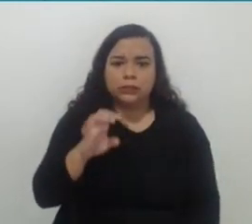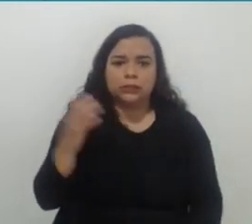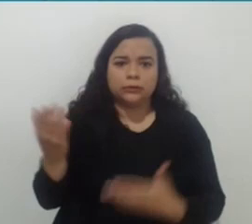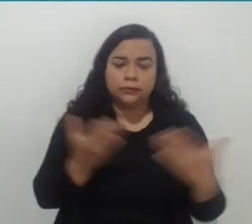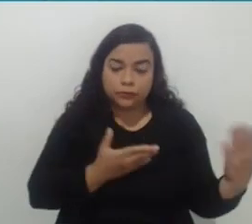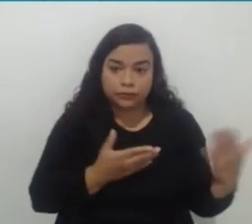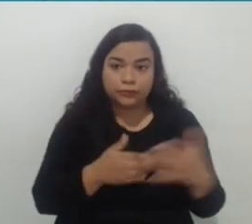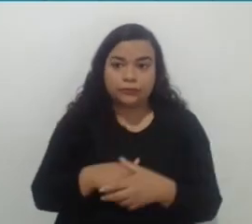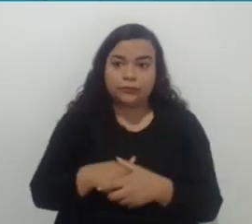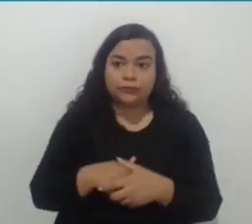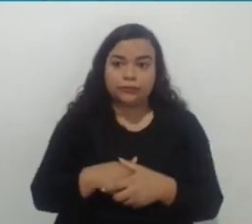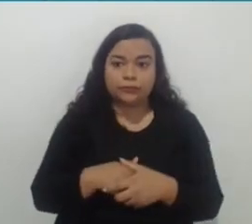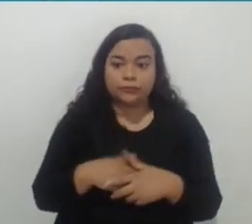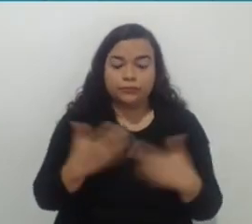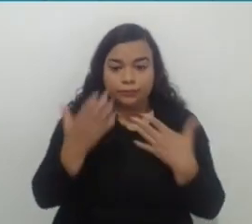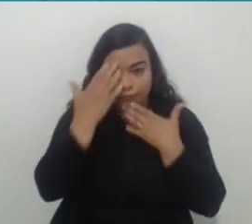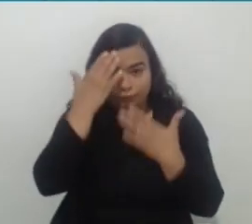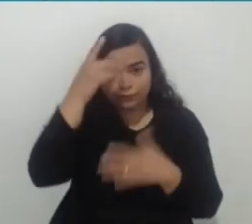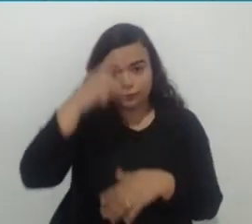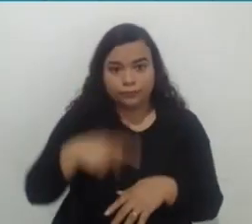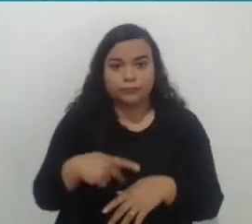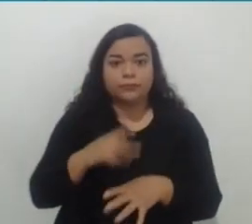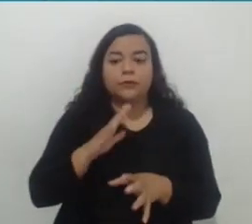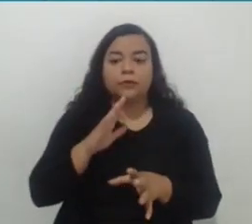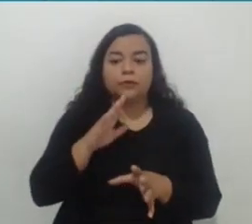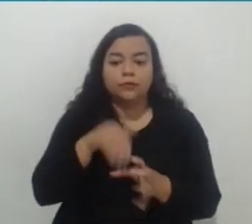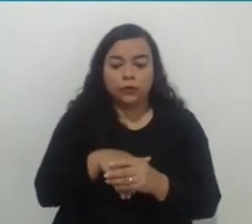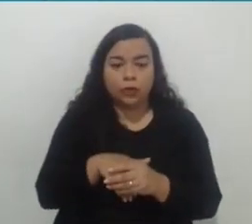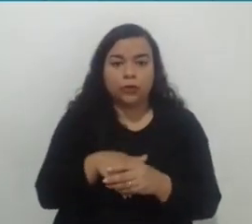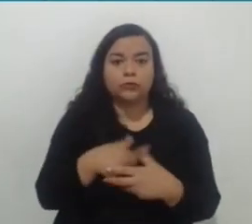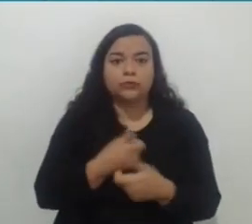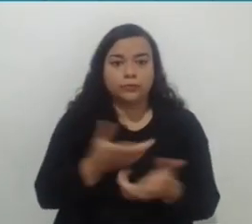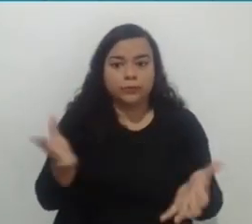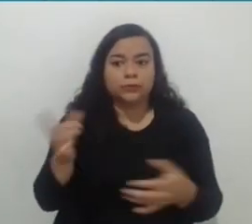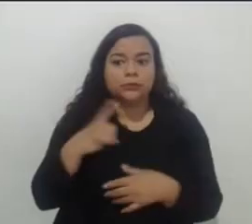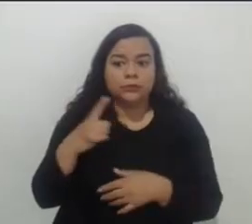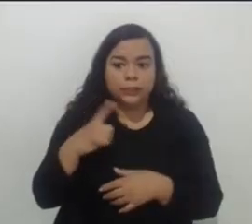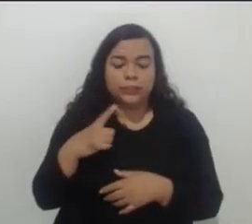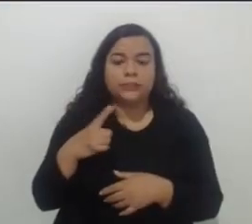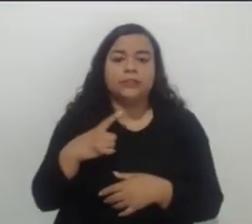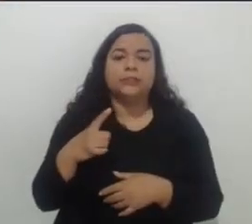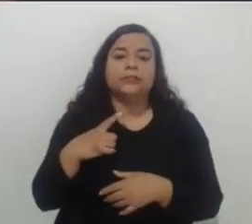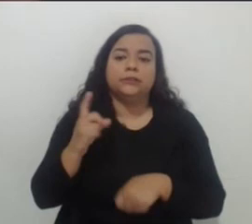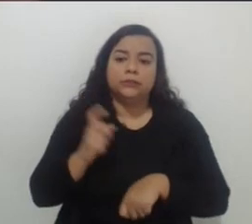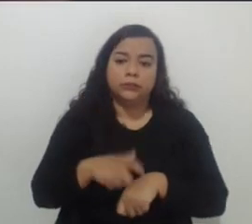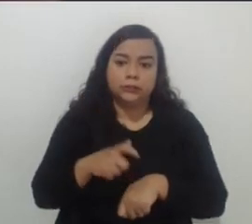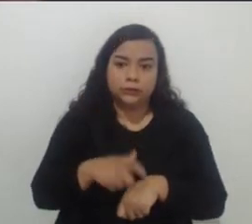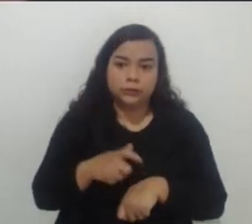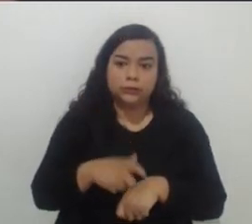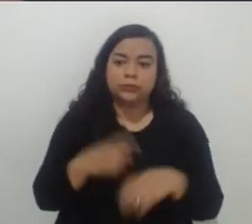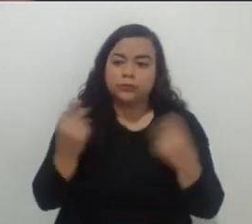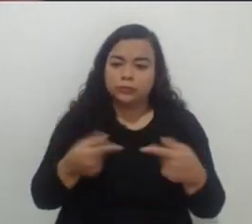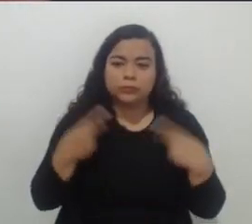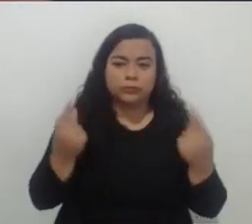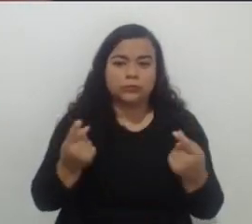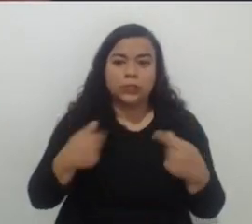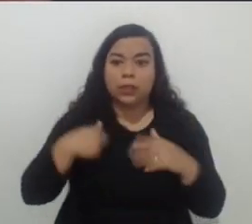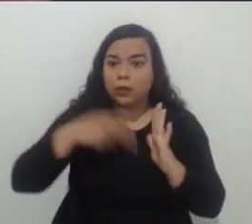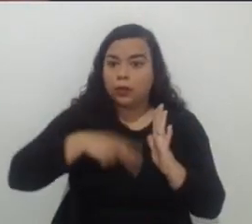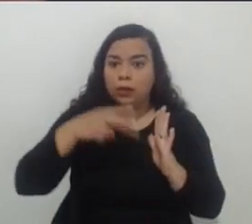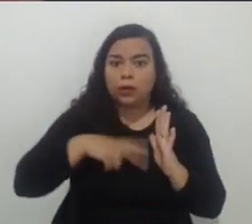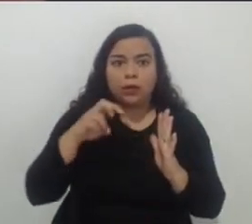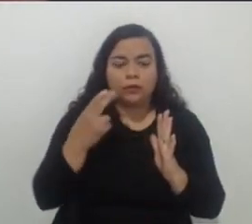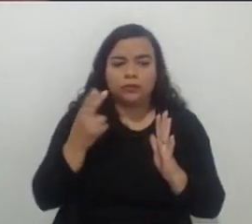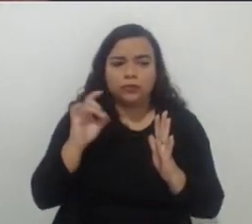Obrigado, presidente. O voto foi disponibilizado aí há bastante tempo. Eu vou apenas ler a ementa,